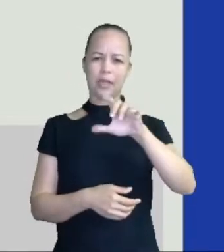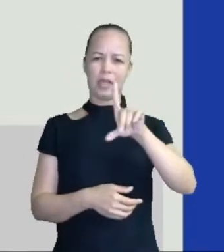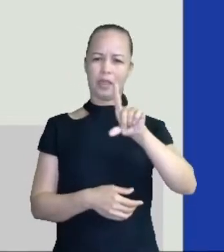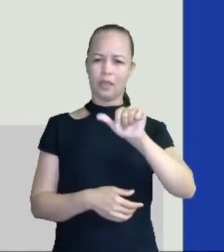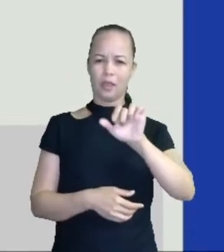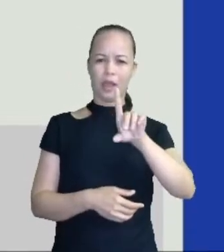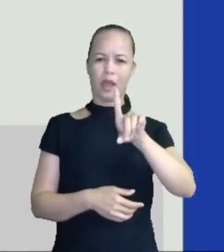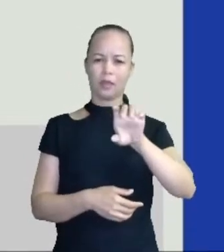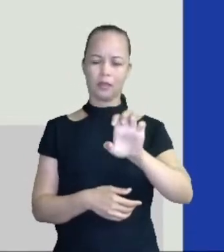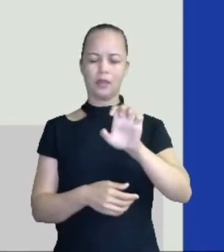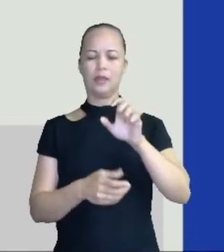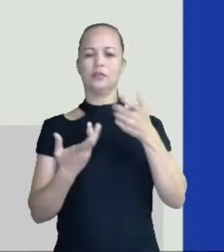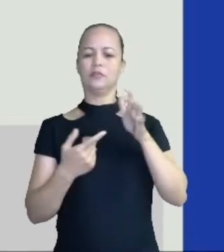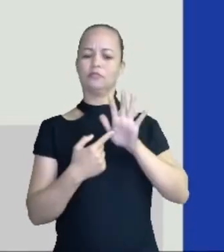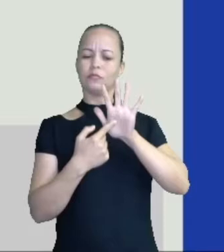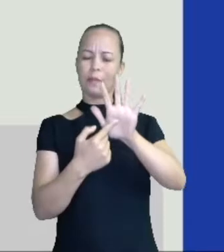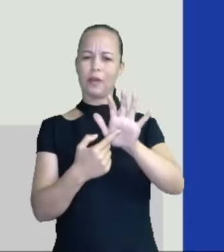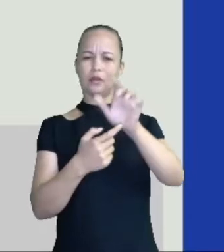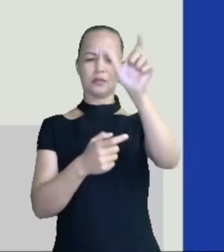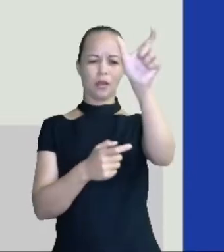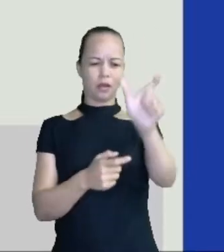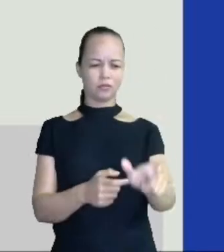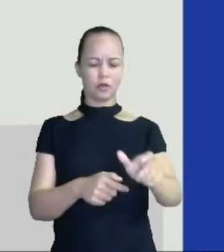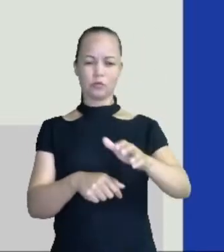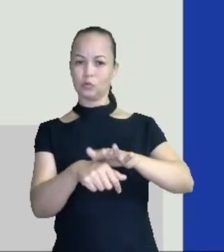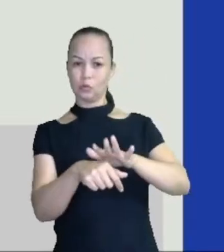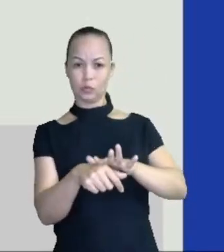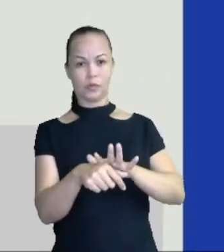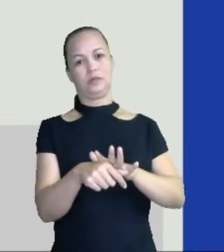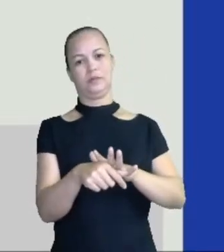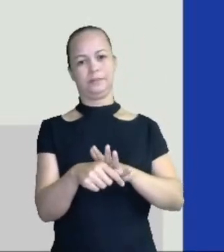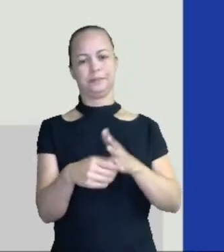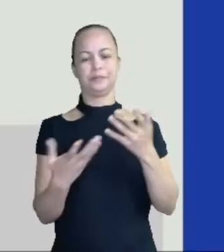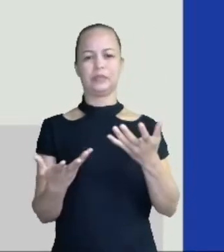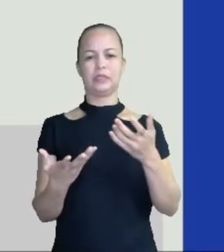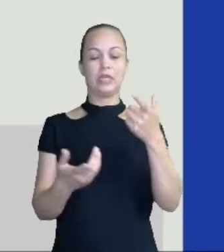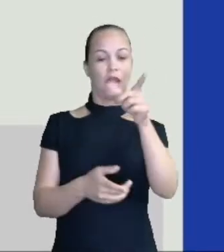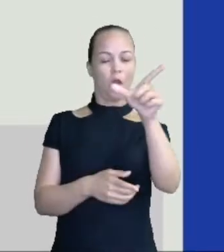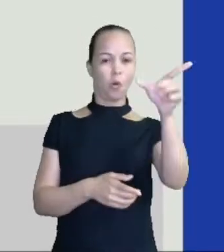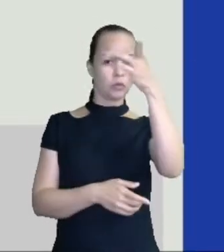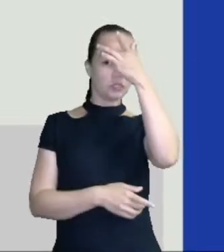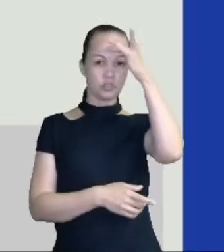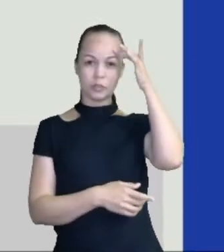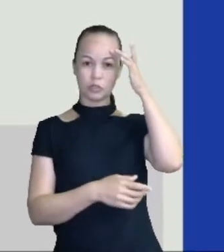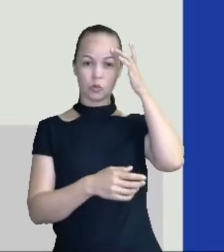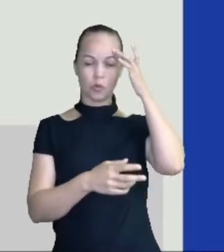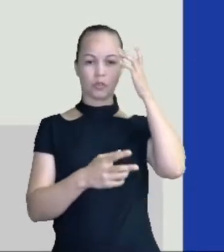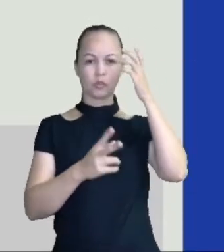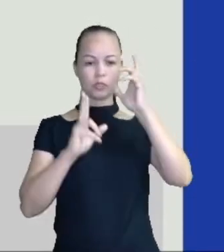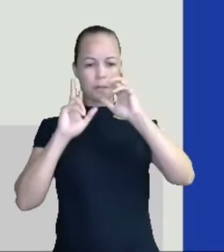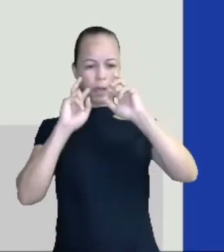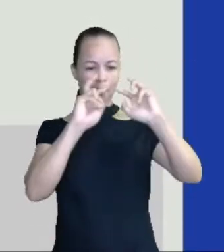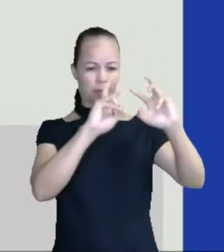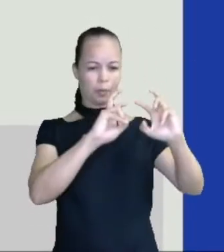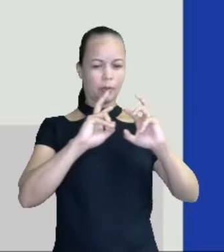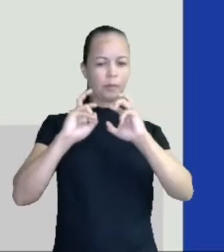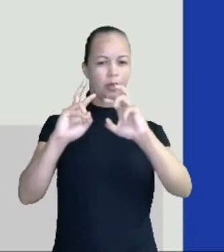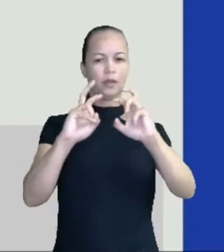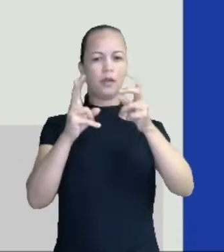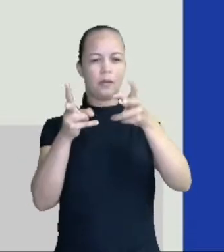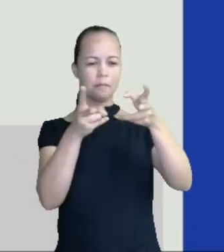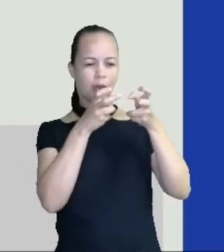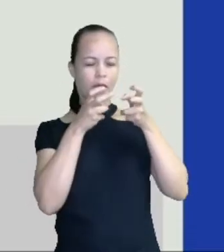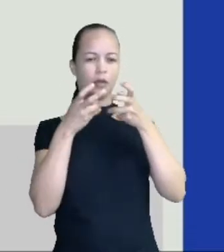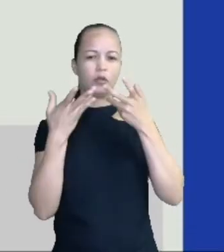gente estar doente, a gente tem que estar apresentando alguma enfermidade que as outras pessoas consigam enxergar, né? Como, por exemplo, a gente